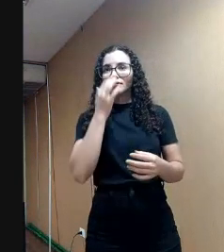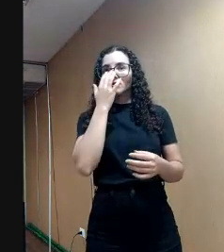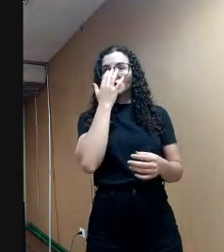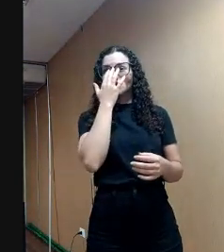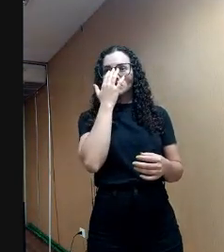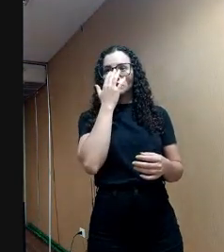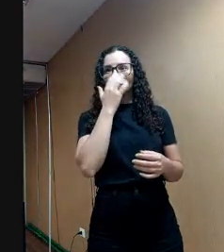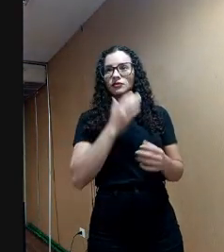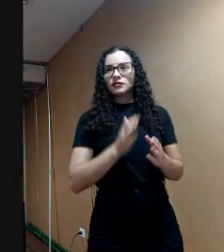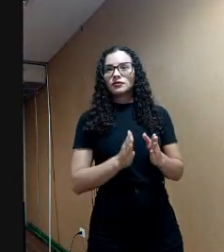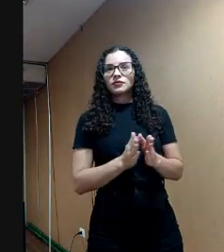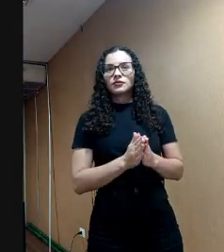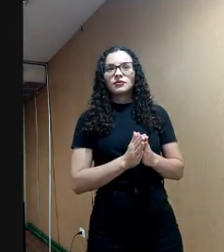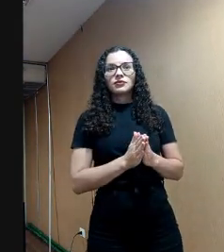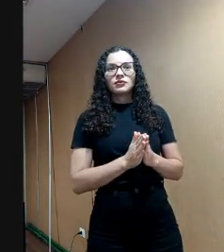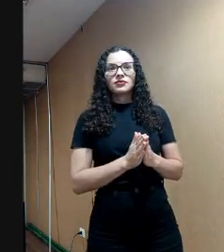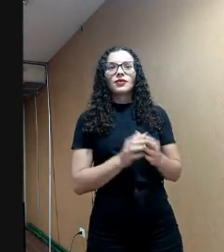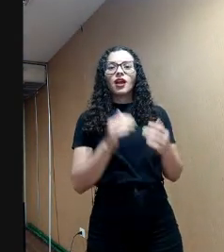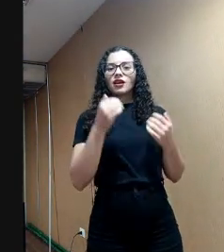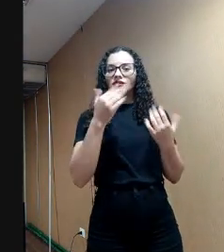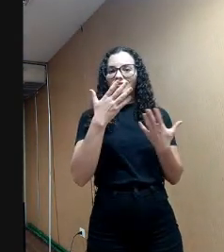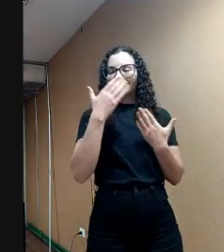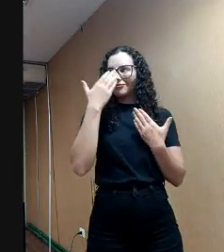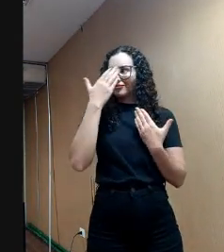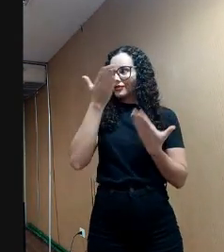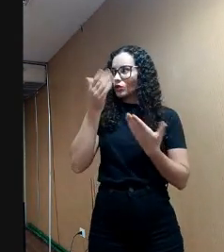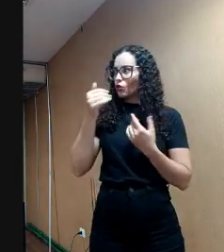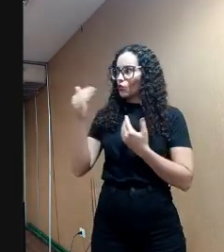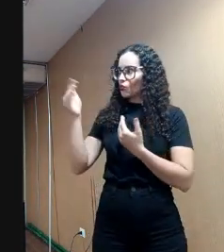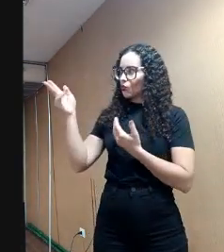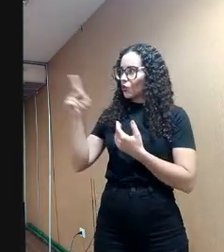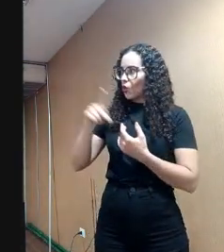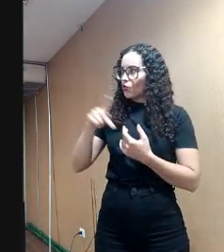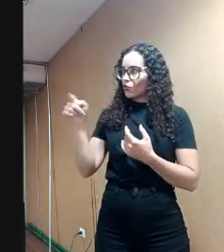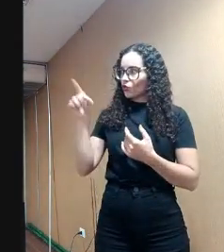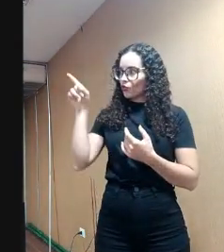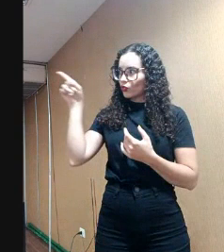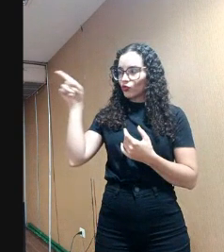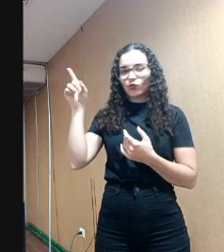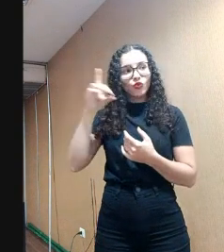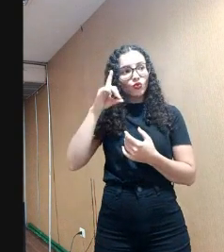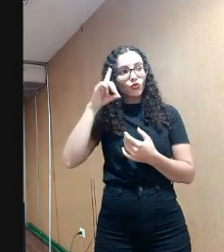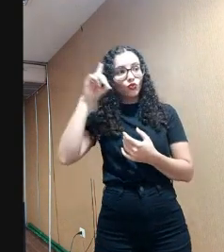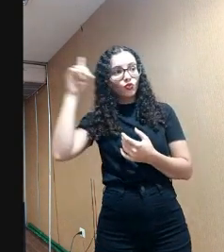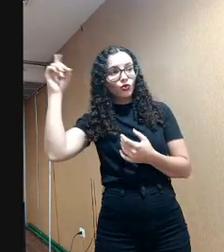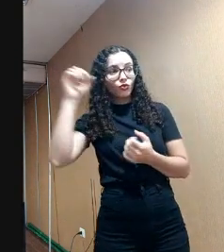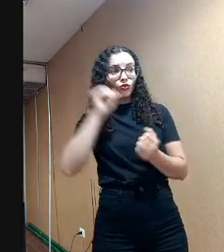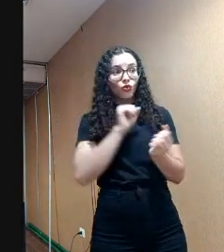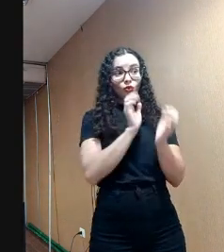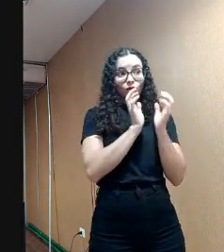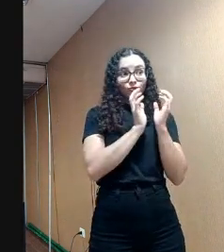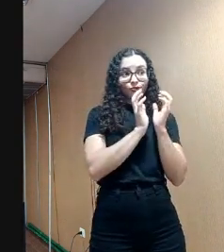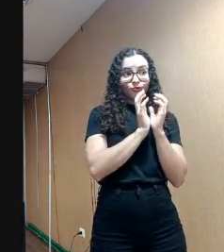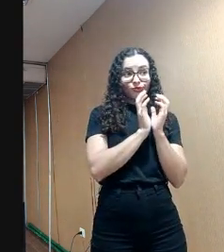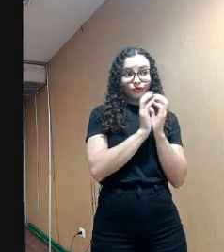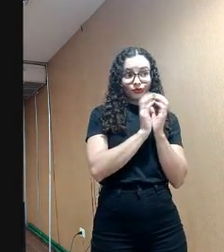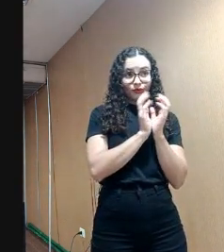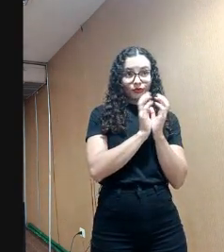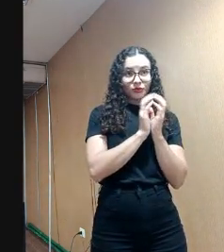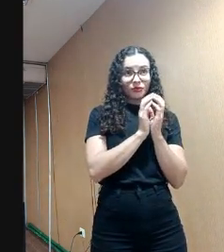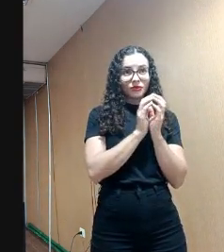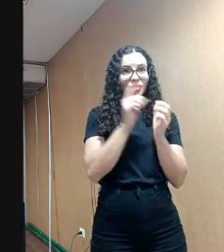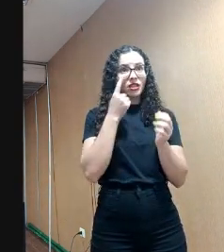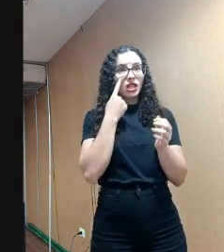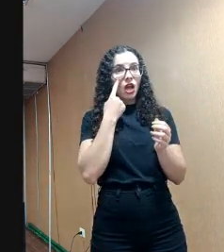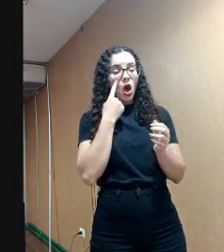nosso magnífico reitor, professor José Carlos de Sá Júnior, que está aqui acompanhando o